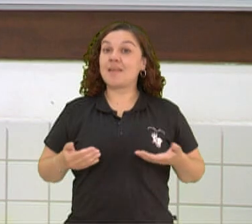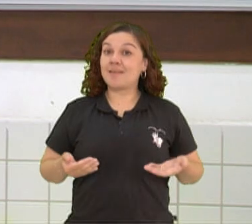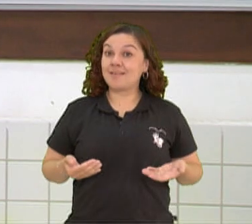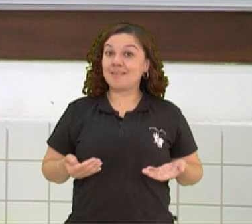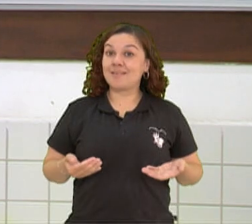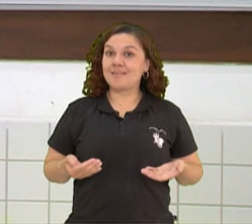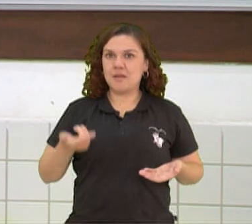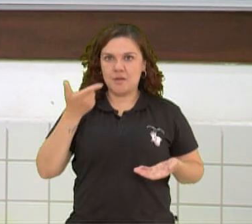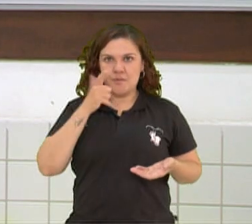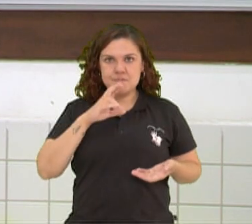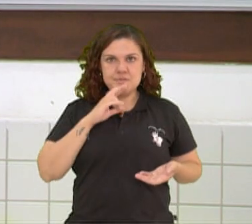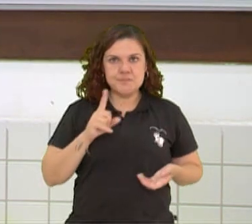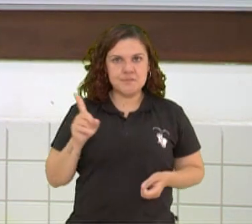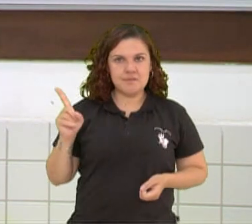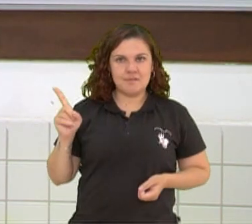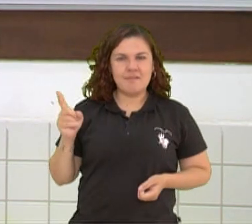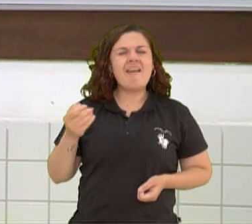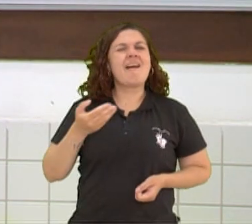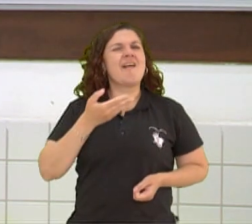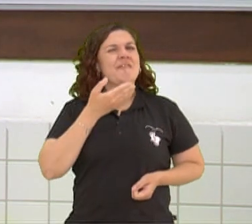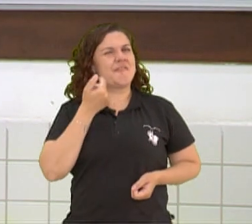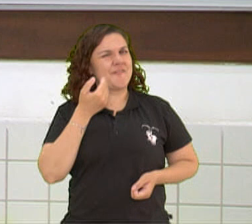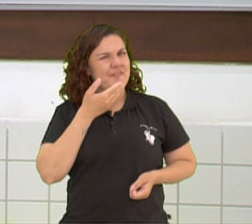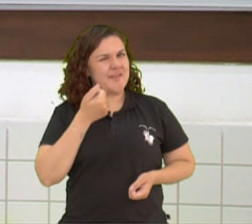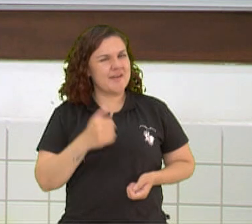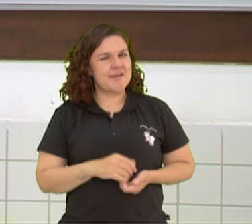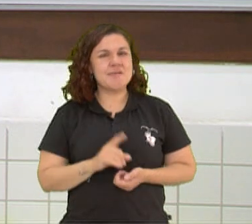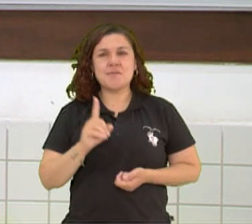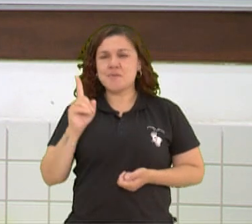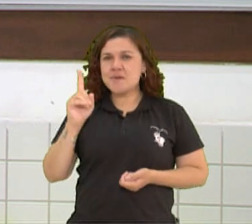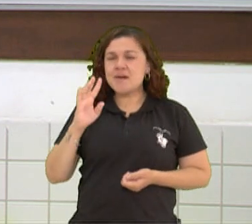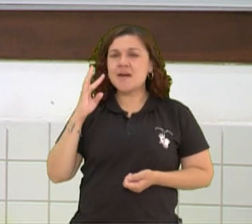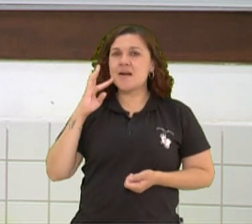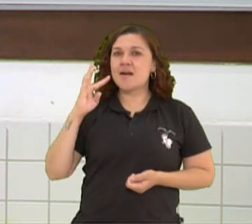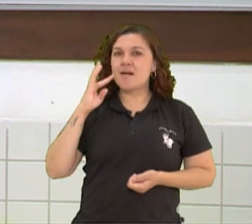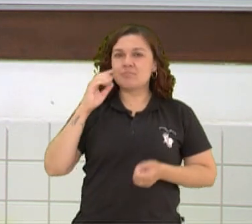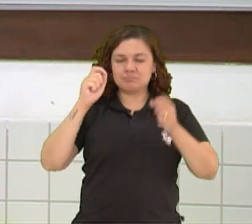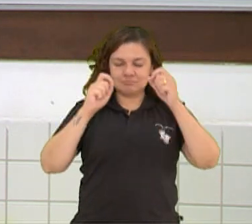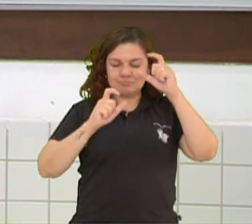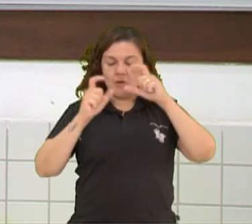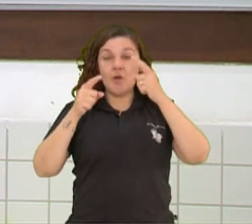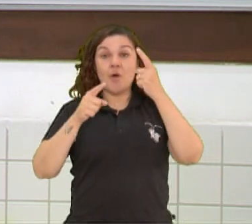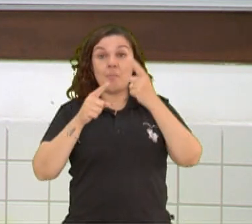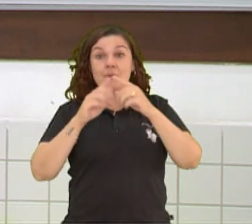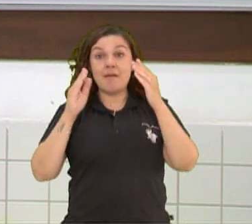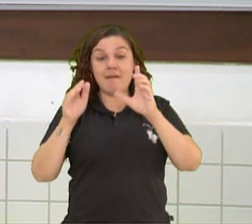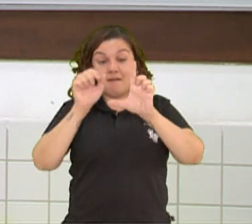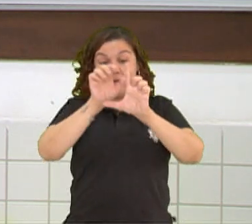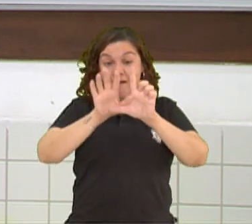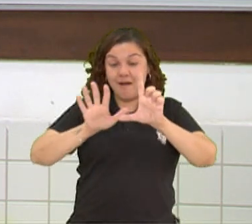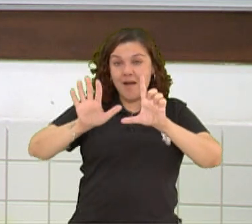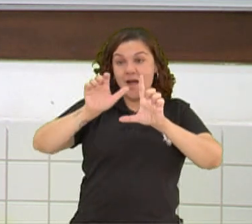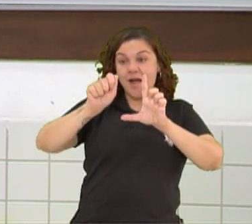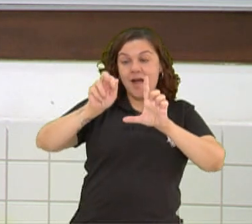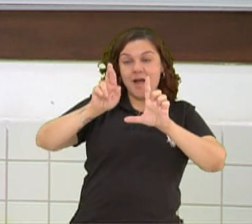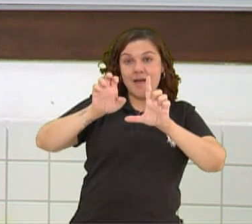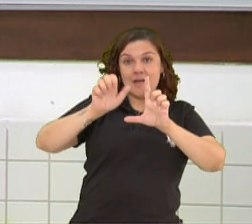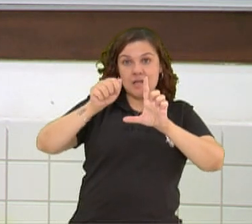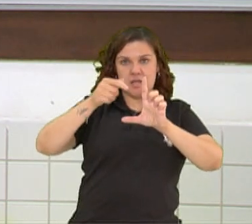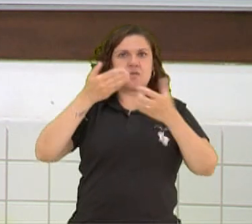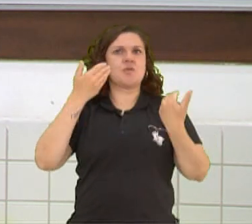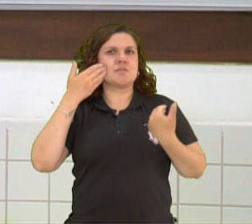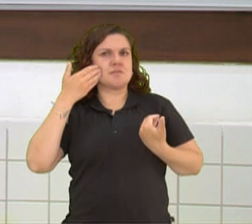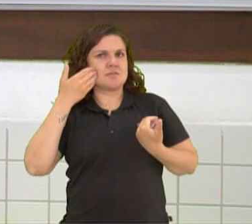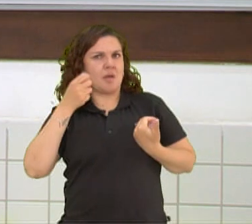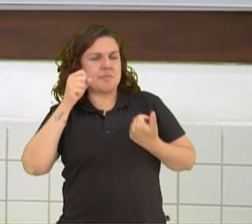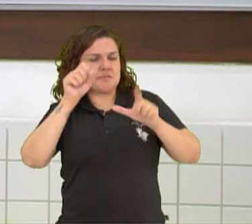E aí, conseguiram fazer? Esse foi bem fácil, hein? Esse aqui é legal porque a gente está trabalhando com área. Então, a gente sabe que se eu tenho